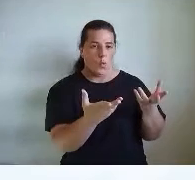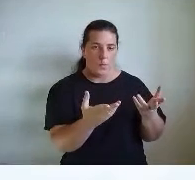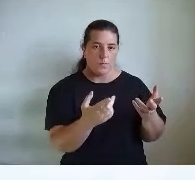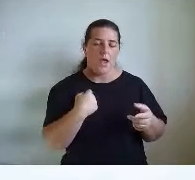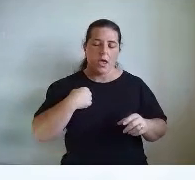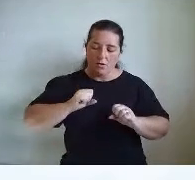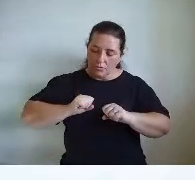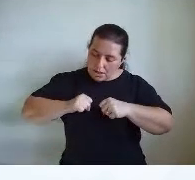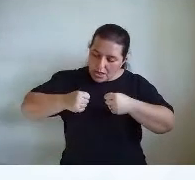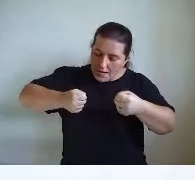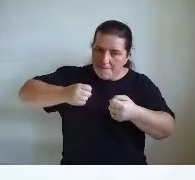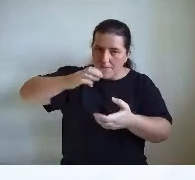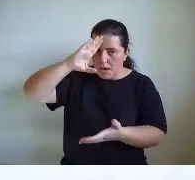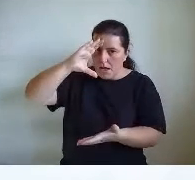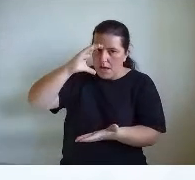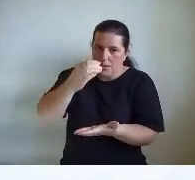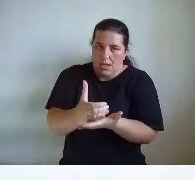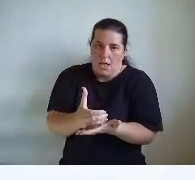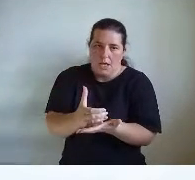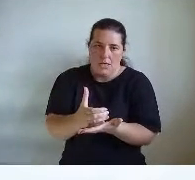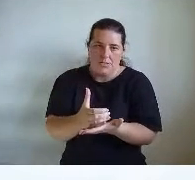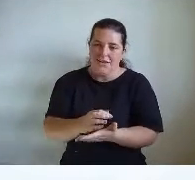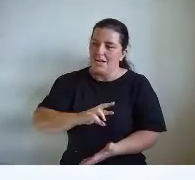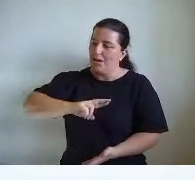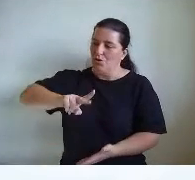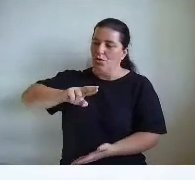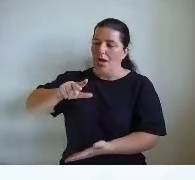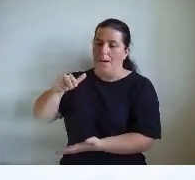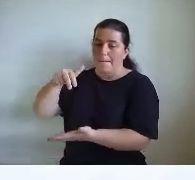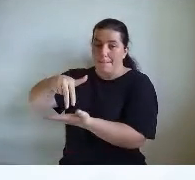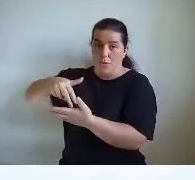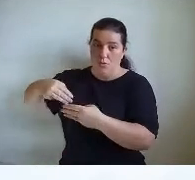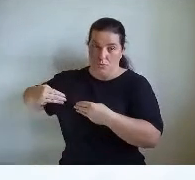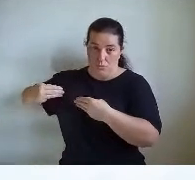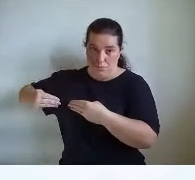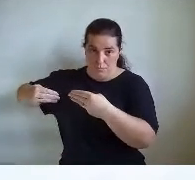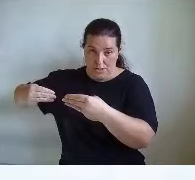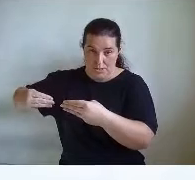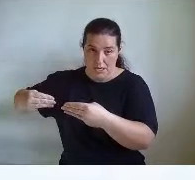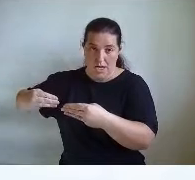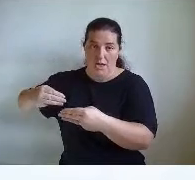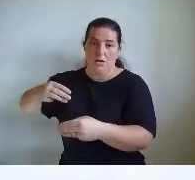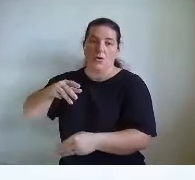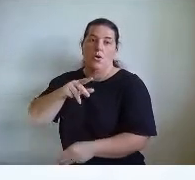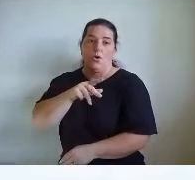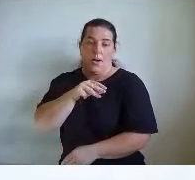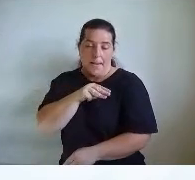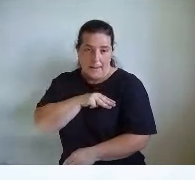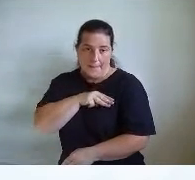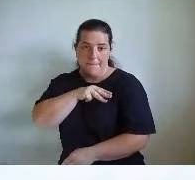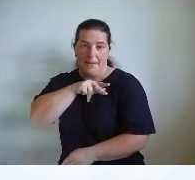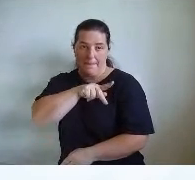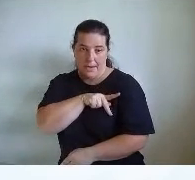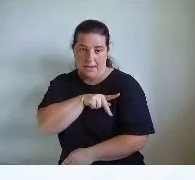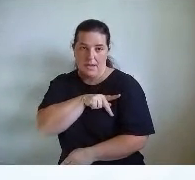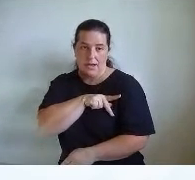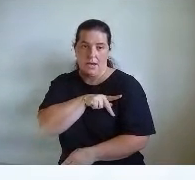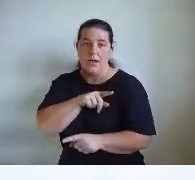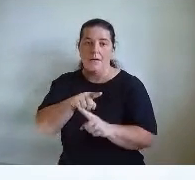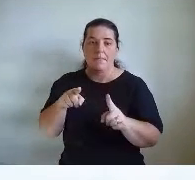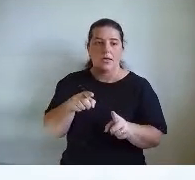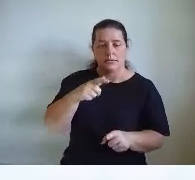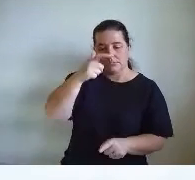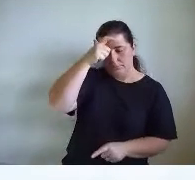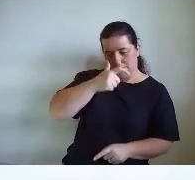uma tese, não é uma posição do Ministério do Trabalho, é uma posição que eu, Margarete, tenho como procuradora, que